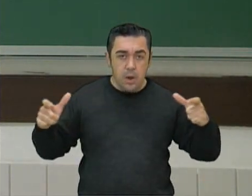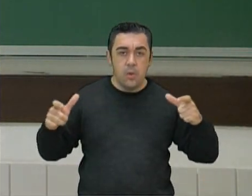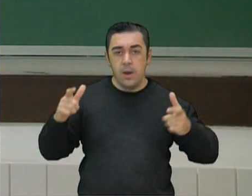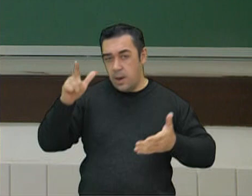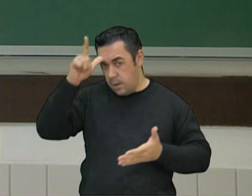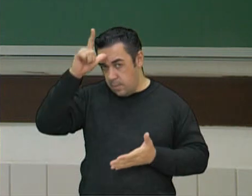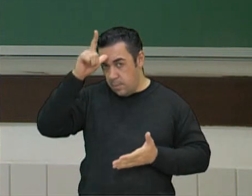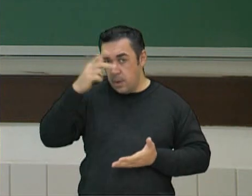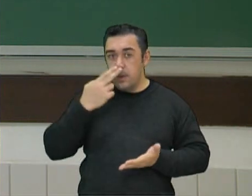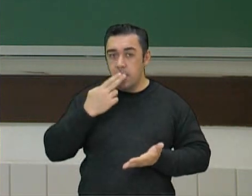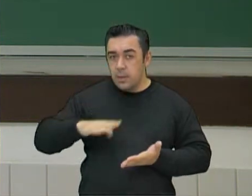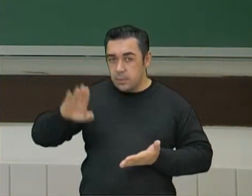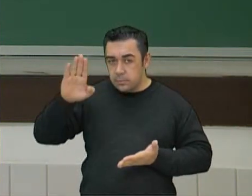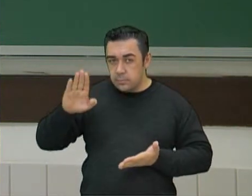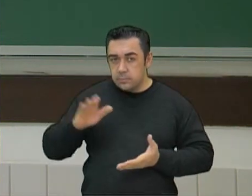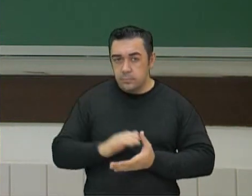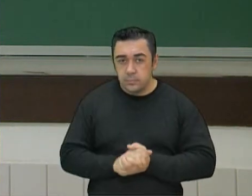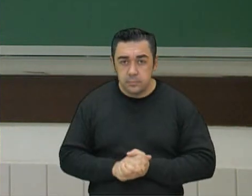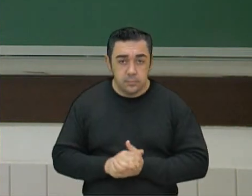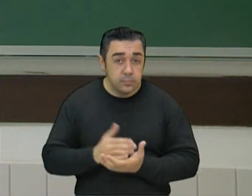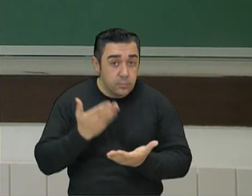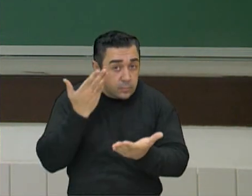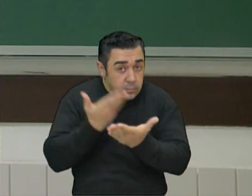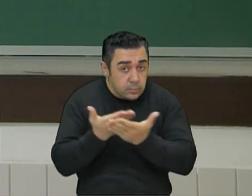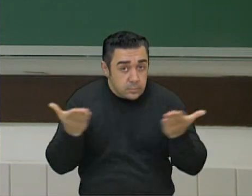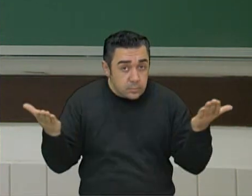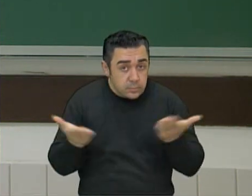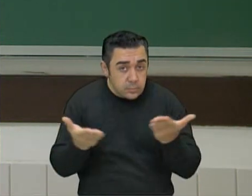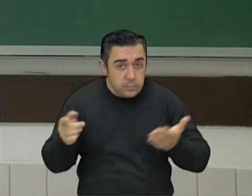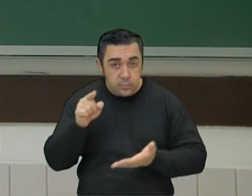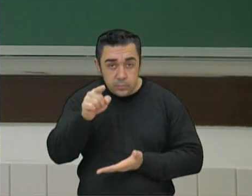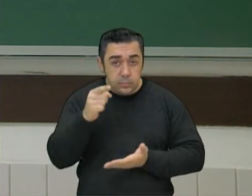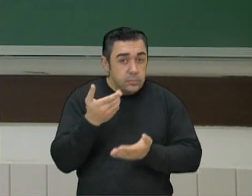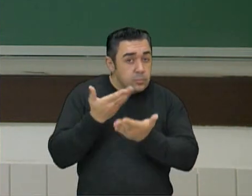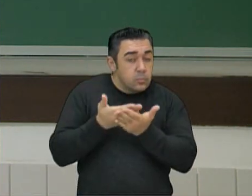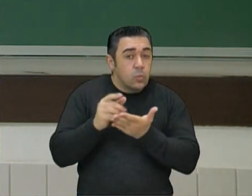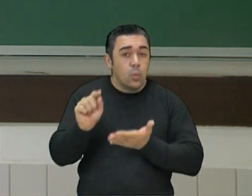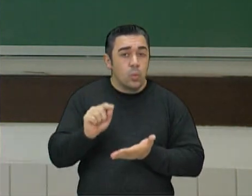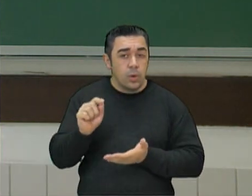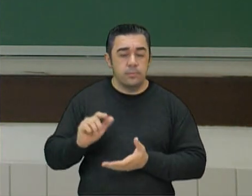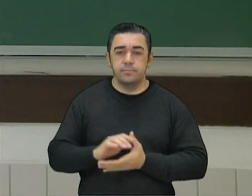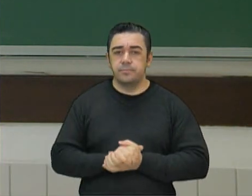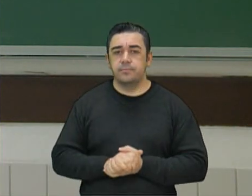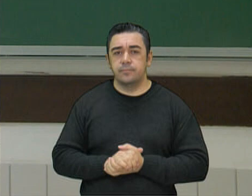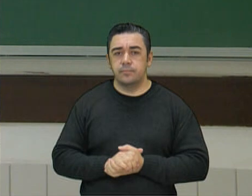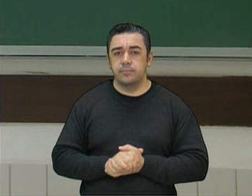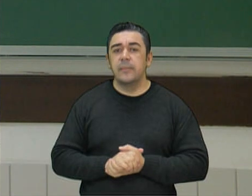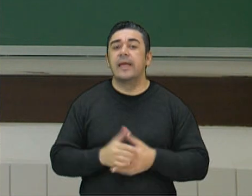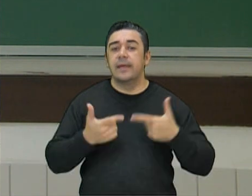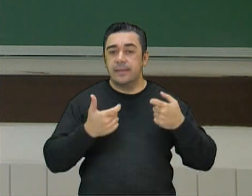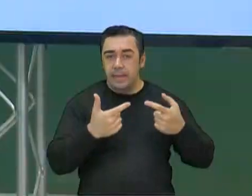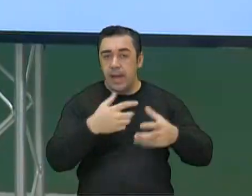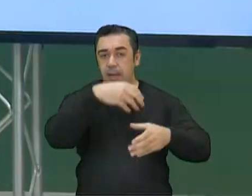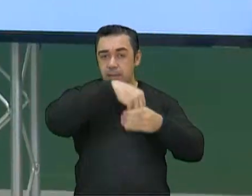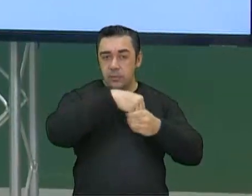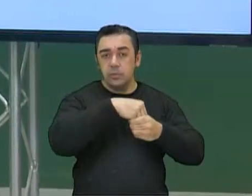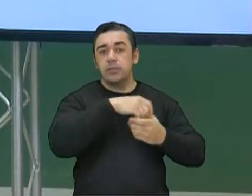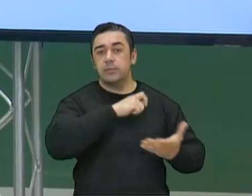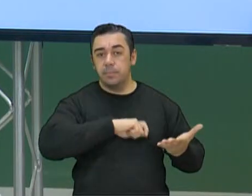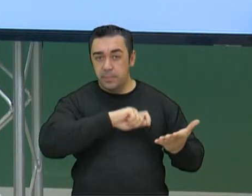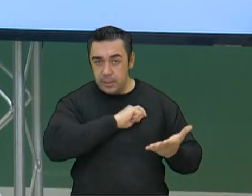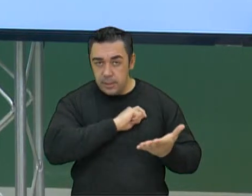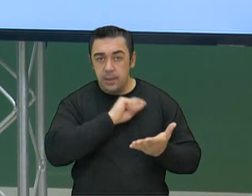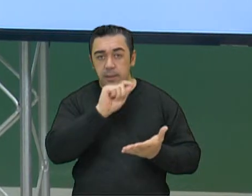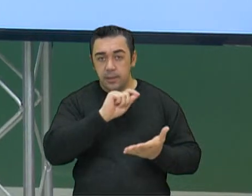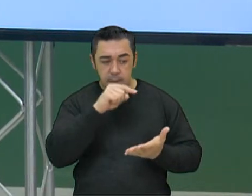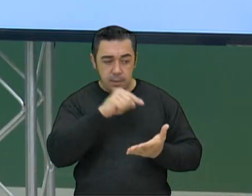com o Hitler. Galera, na aula de hoje, você estudou sobre a Guerra Civil Espanhola, que